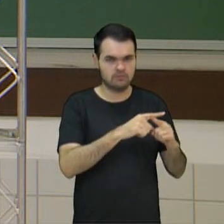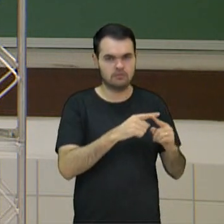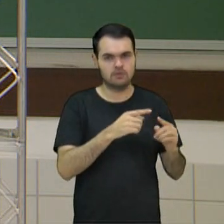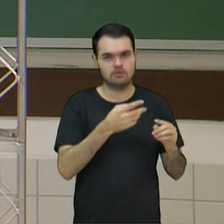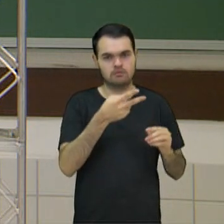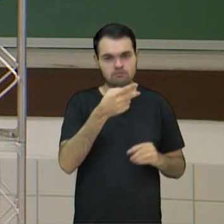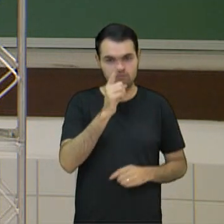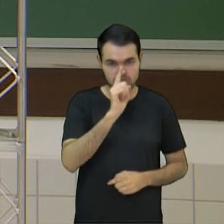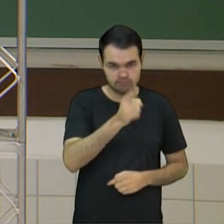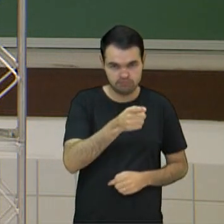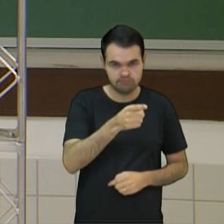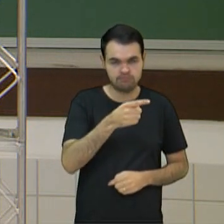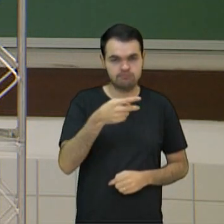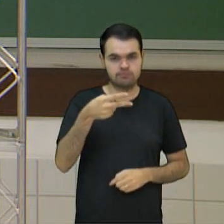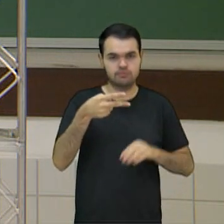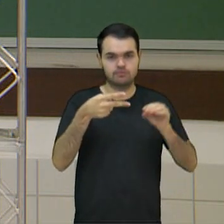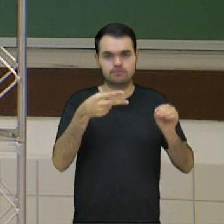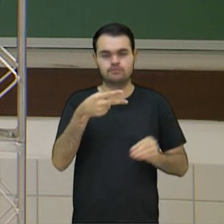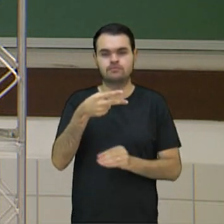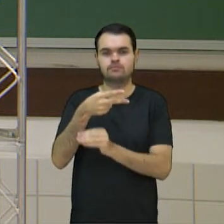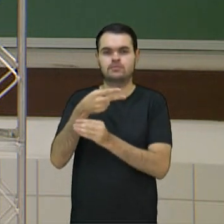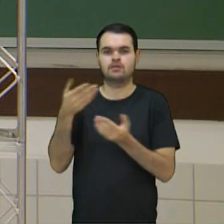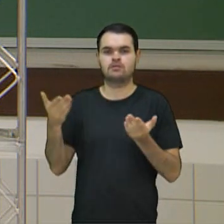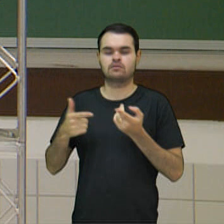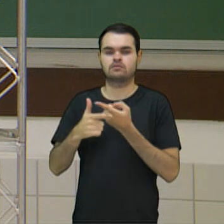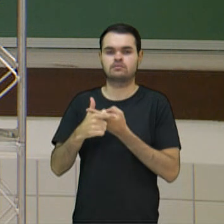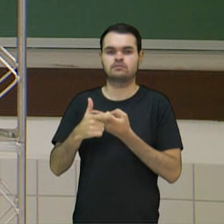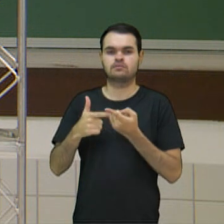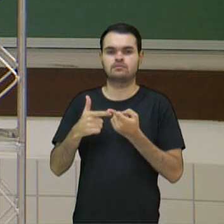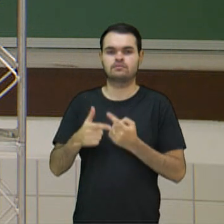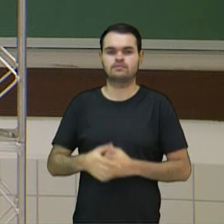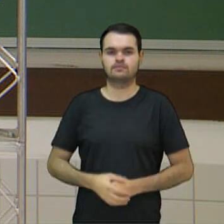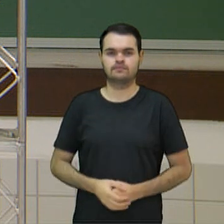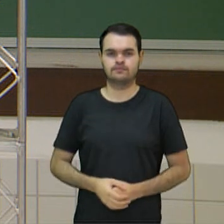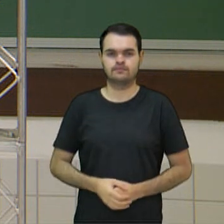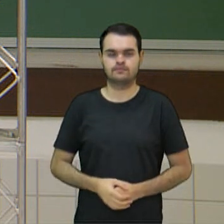divisor, dividindo aqui, né? Então, no caso,